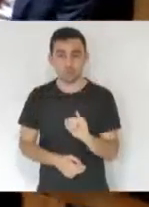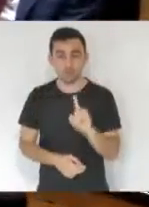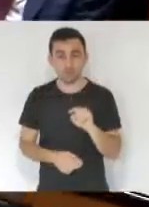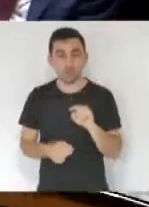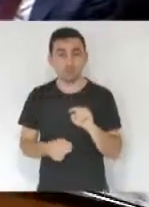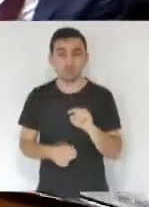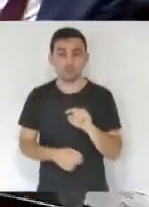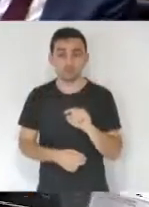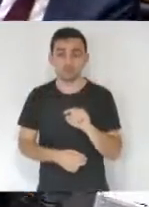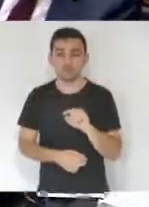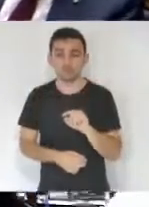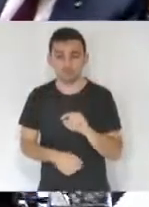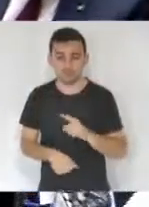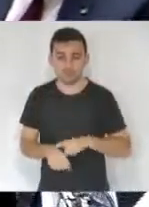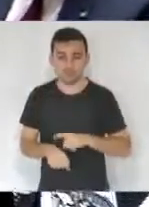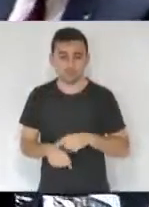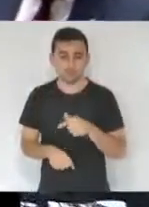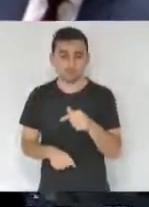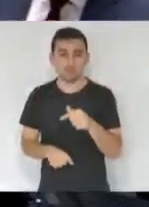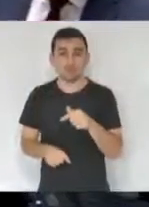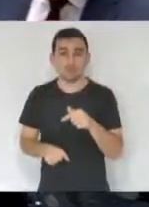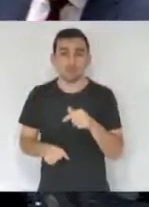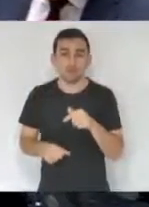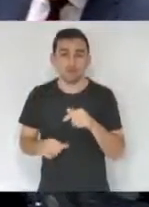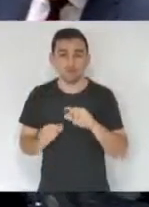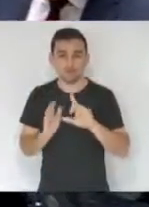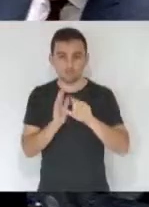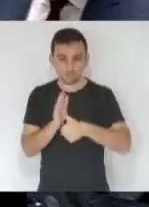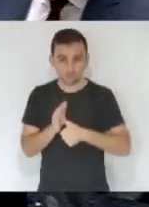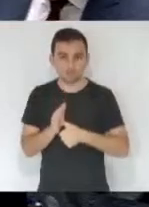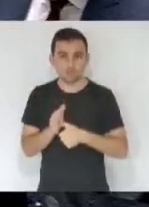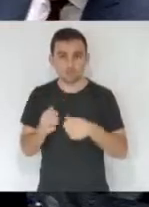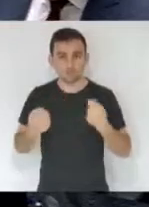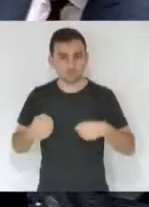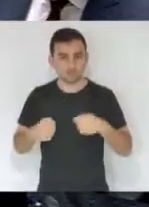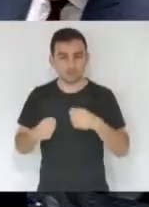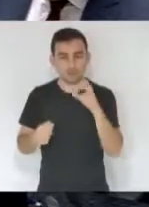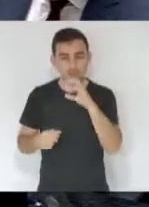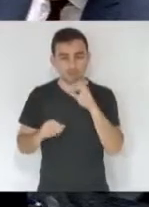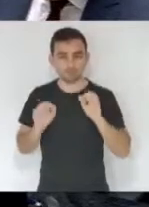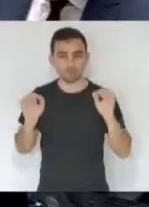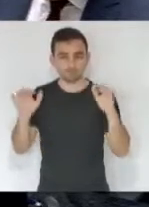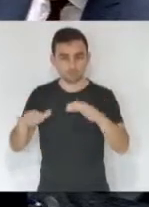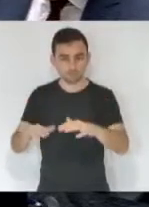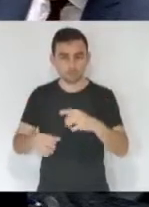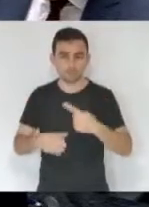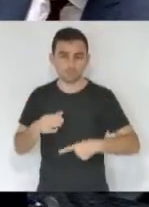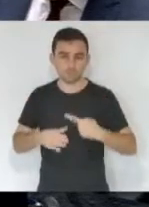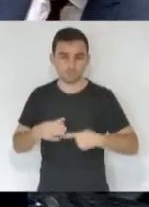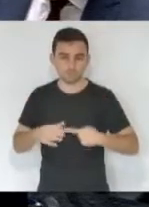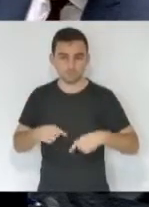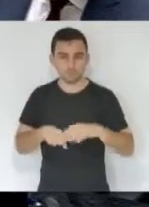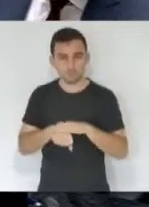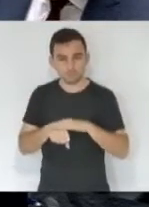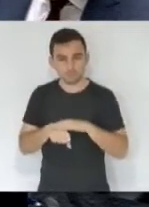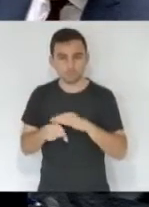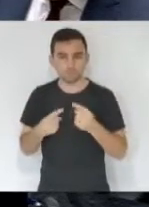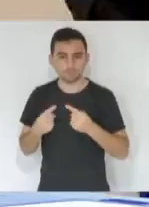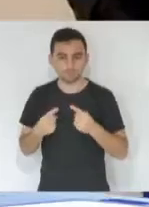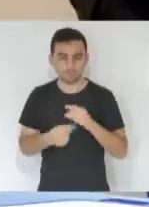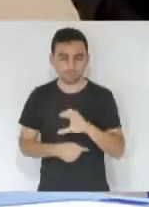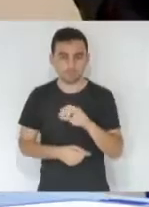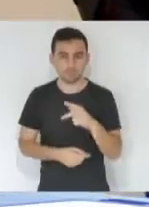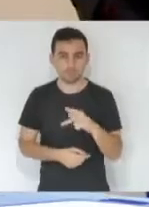que em seguida ao tema desta sessão nós temos que nos dirigir à sala de comissões para realizará a reunião da cpi da ponte do bragueto